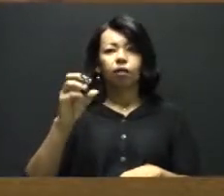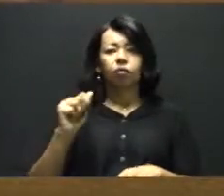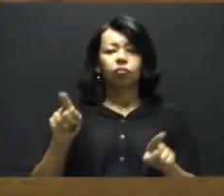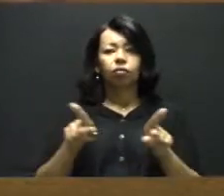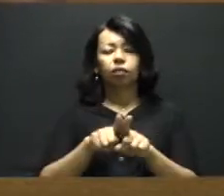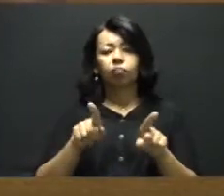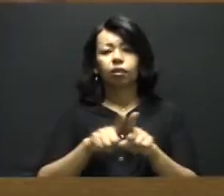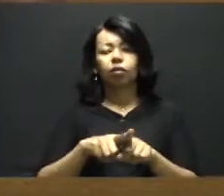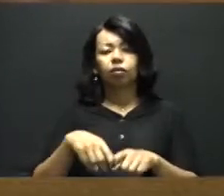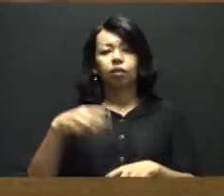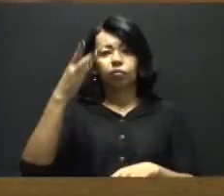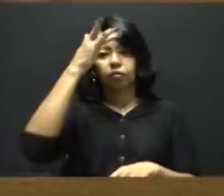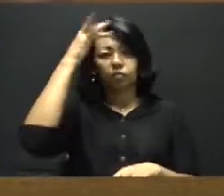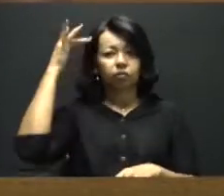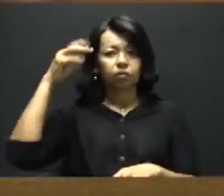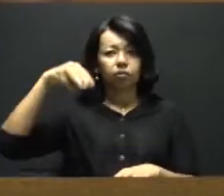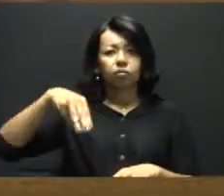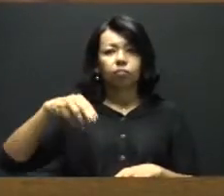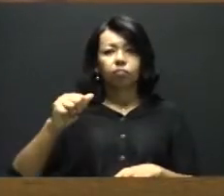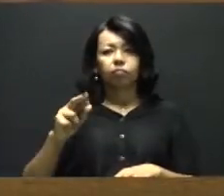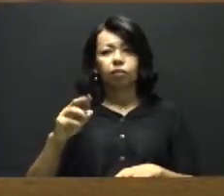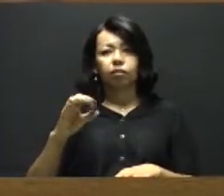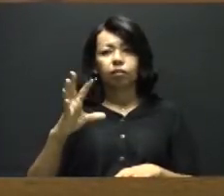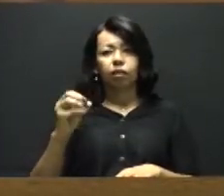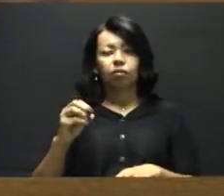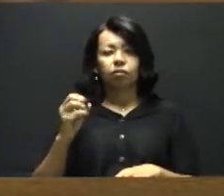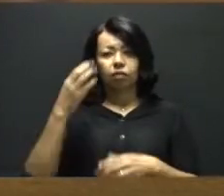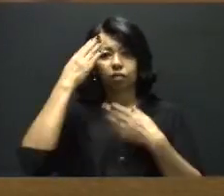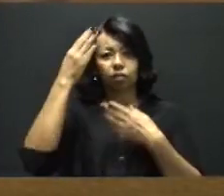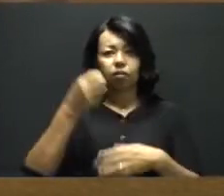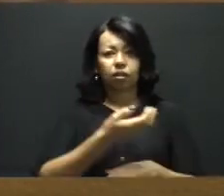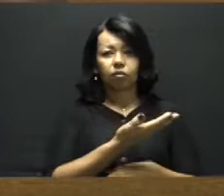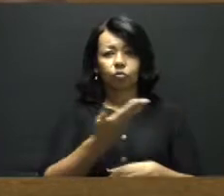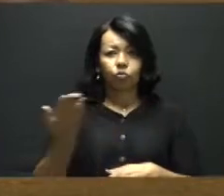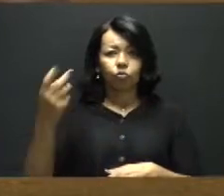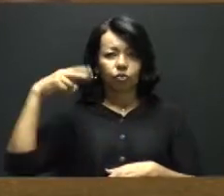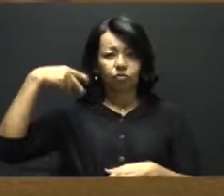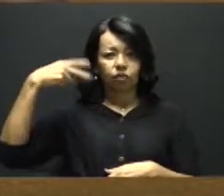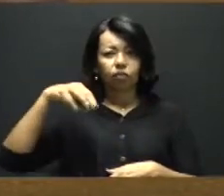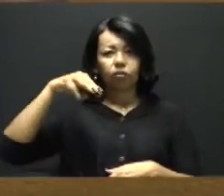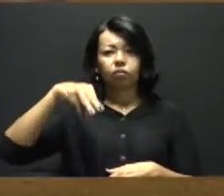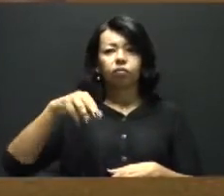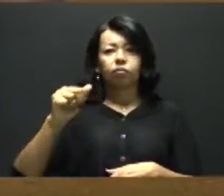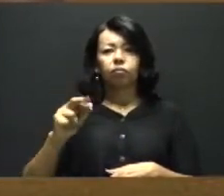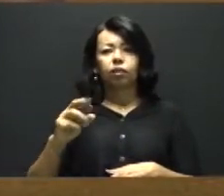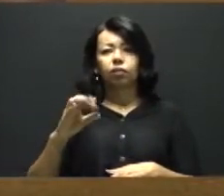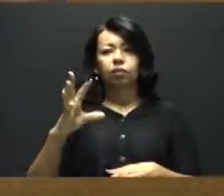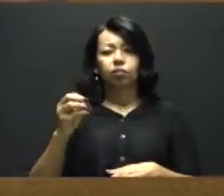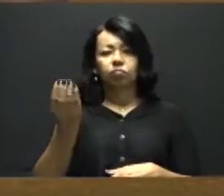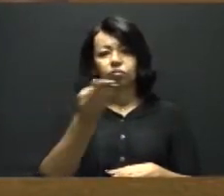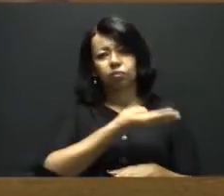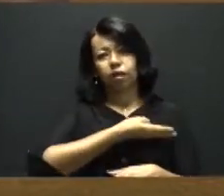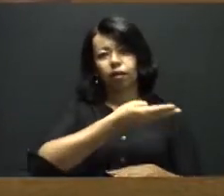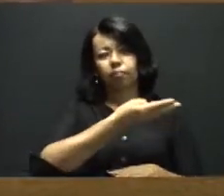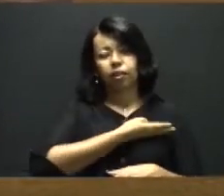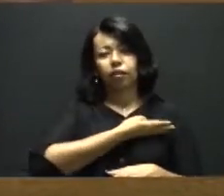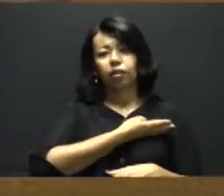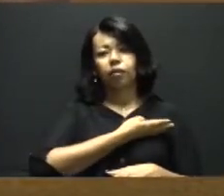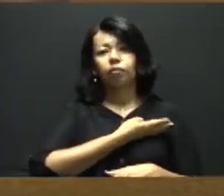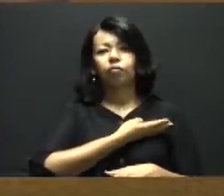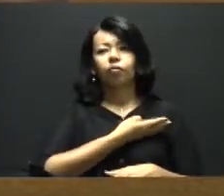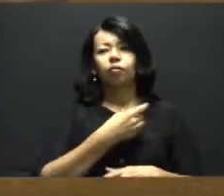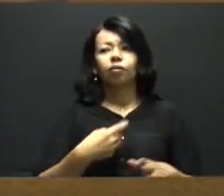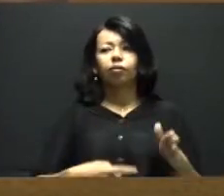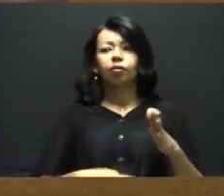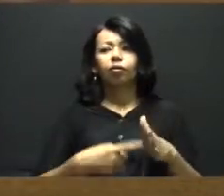do marcinho agradeço a todos os vereadores marcinho meu amigo e foi o meu